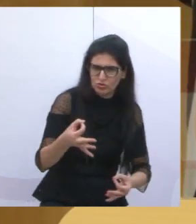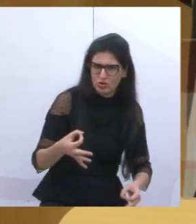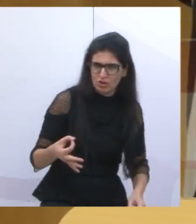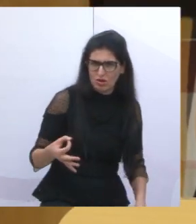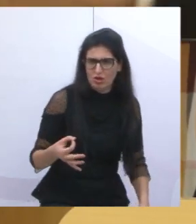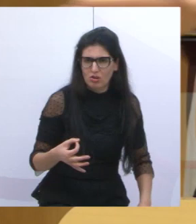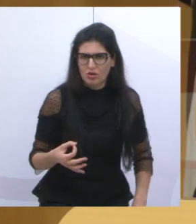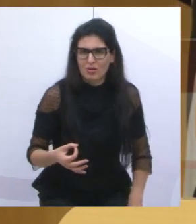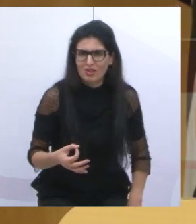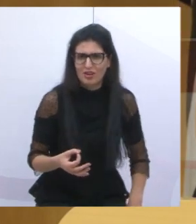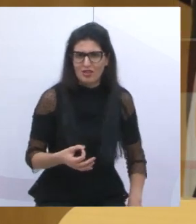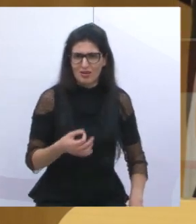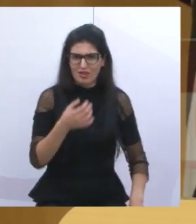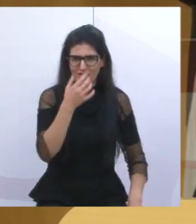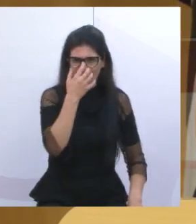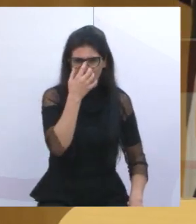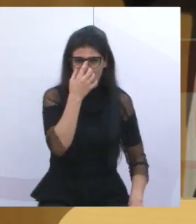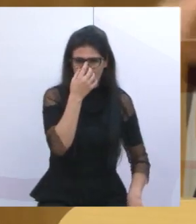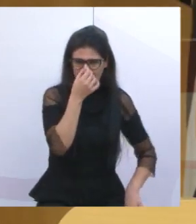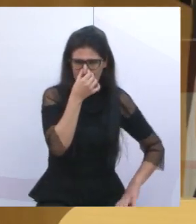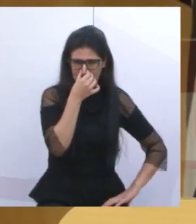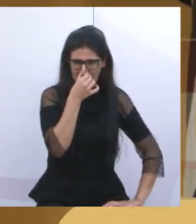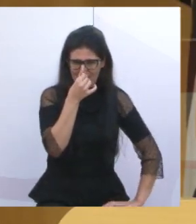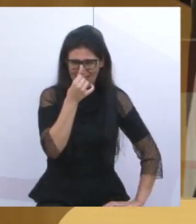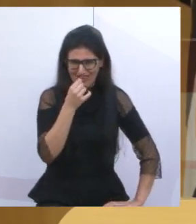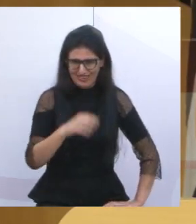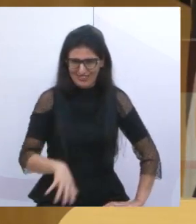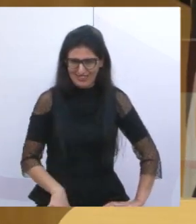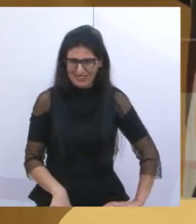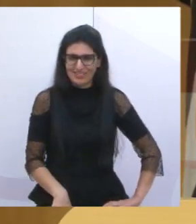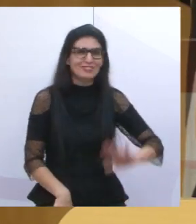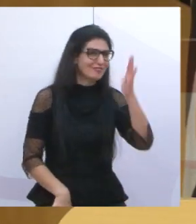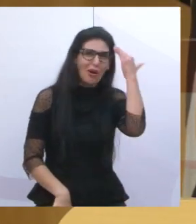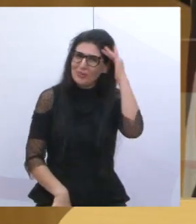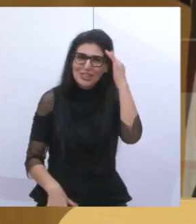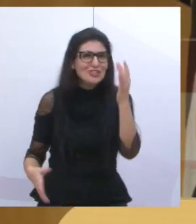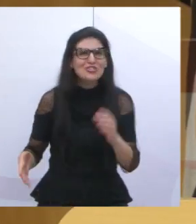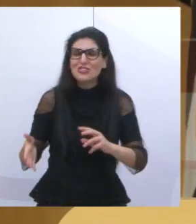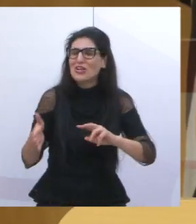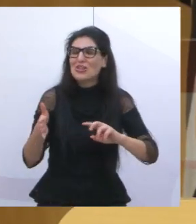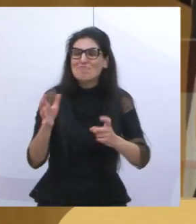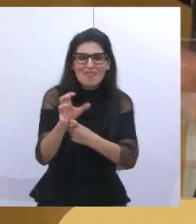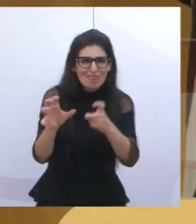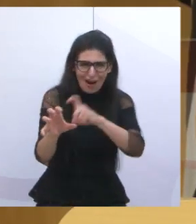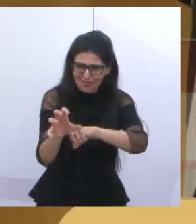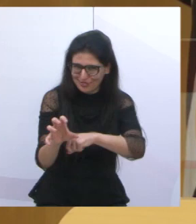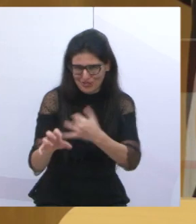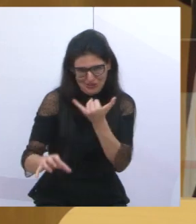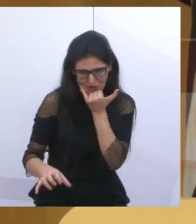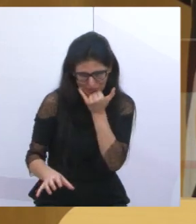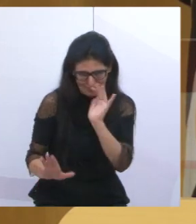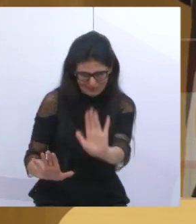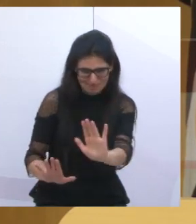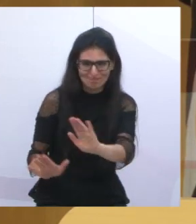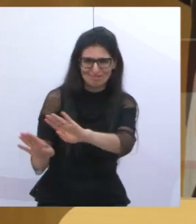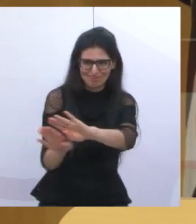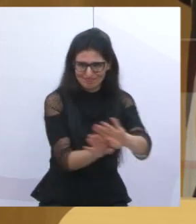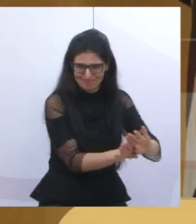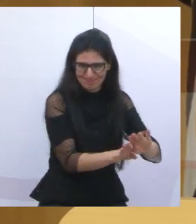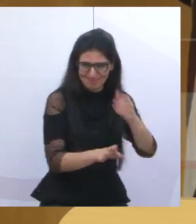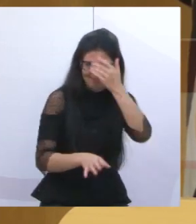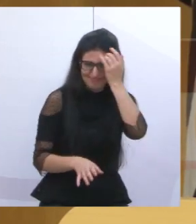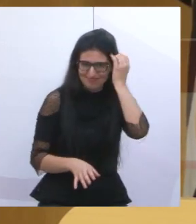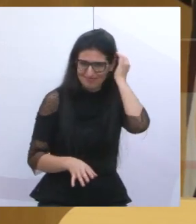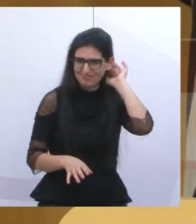Passava ao pé, parecia que era farinha. Eu protocolei na promotoria pública. Cobraram no 1º de maio a emenda